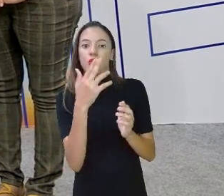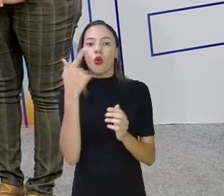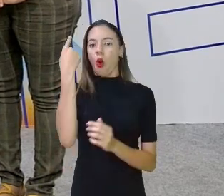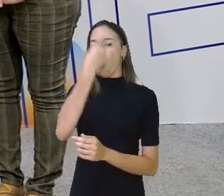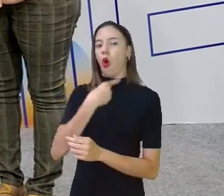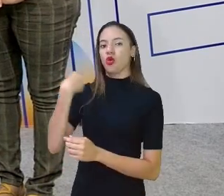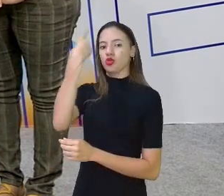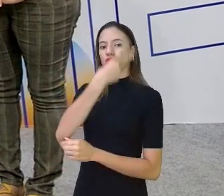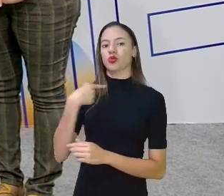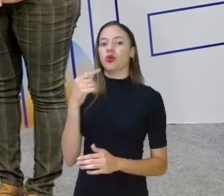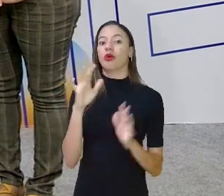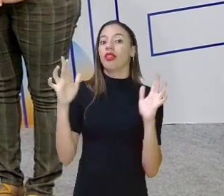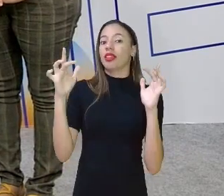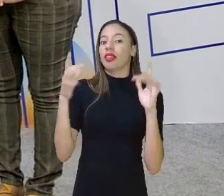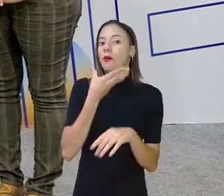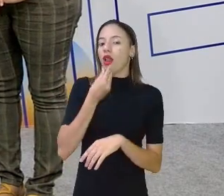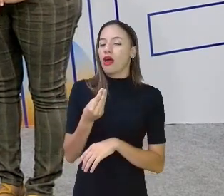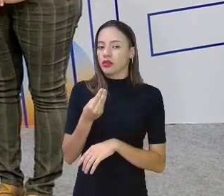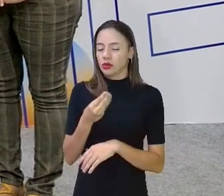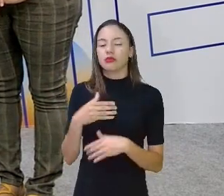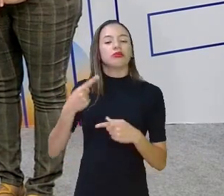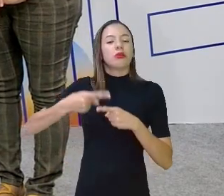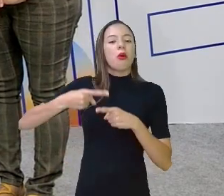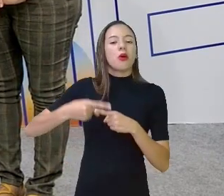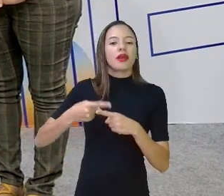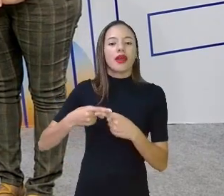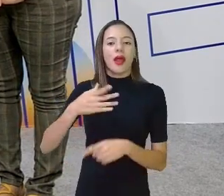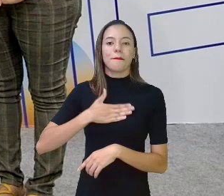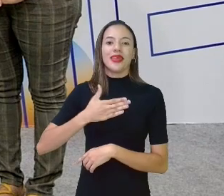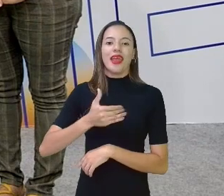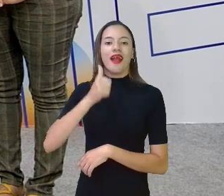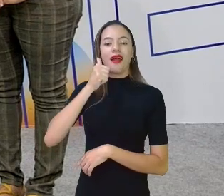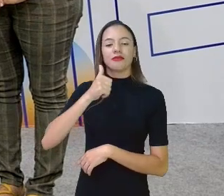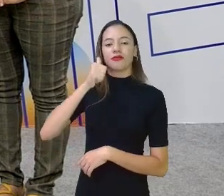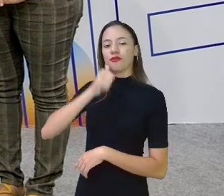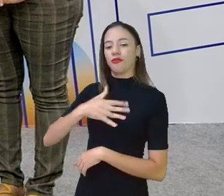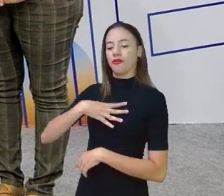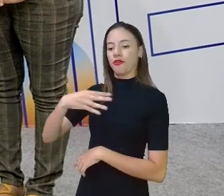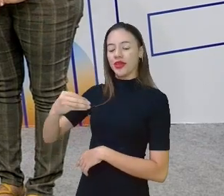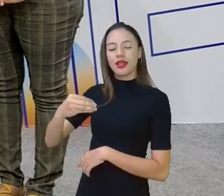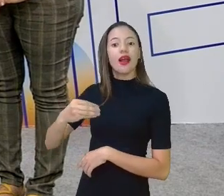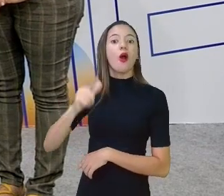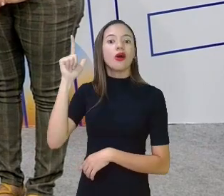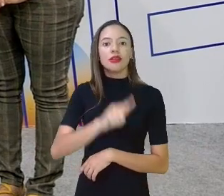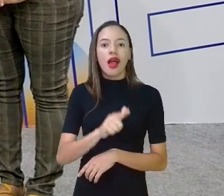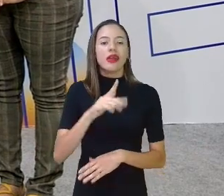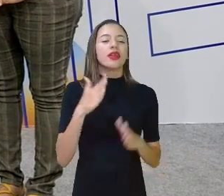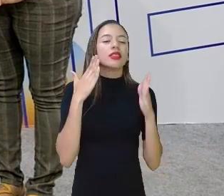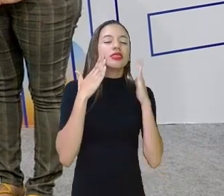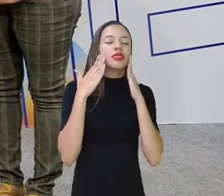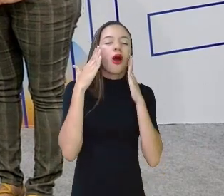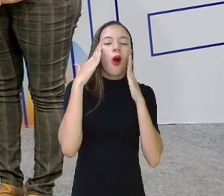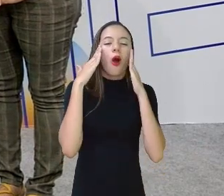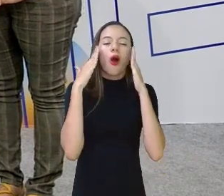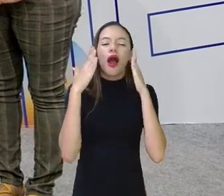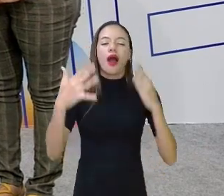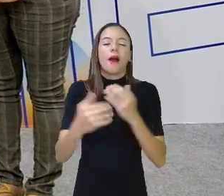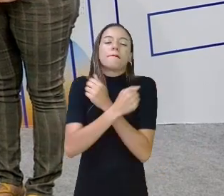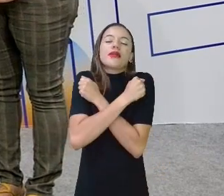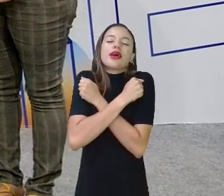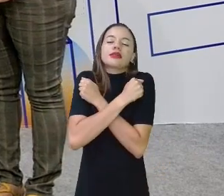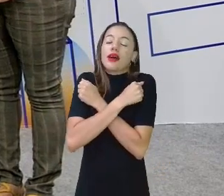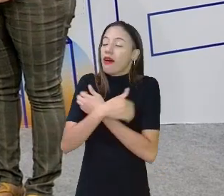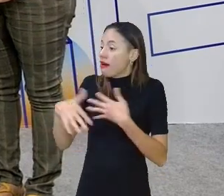possa, veja que lindo, abraçá-lo, tocar no rosto dele. Gente, quanta emoção, não